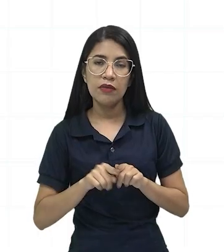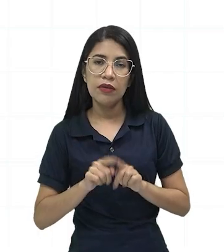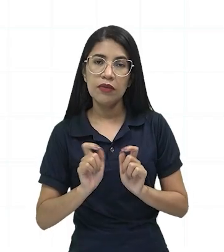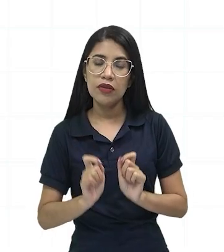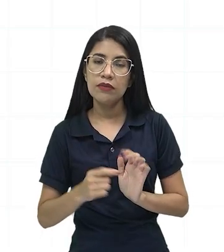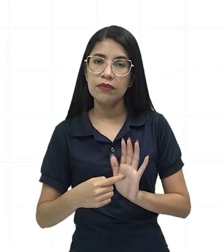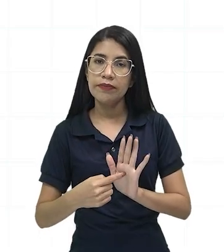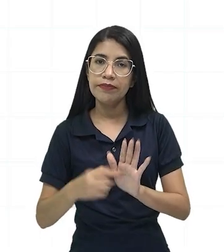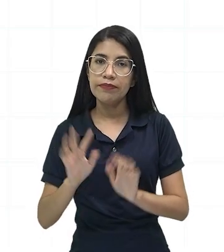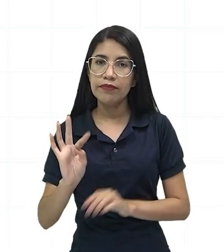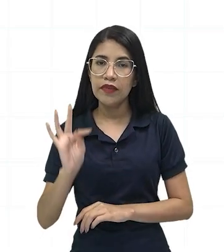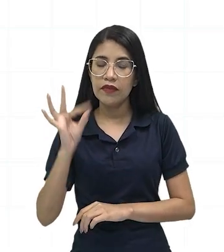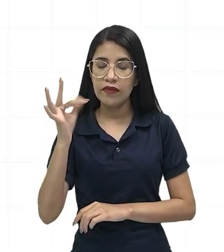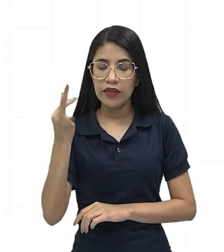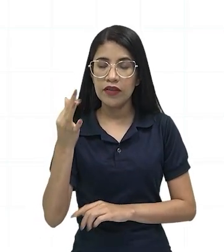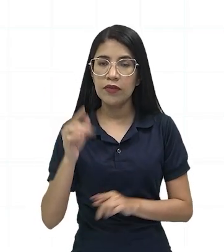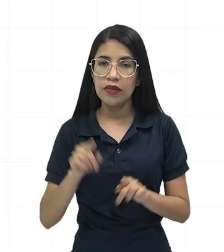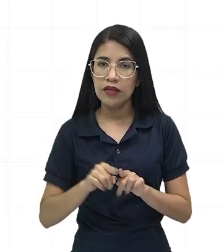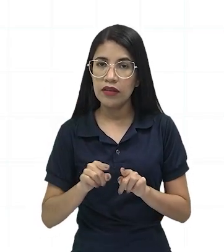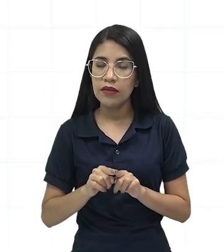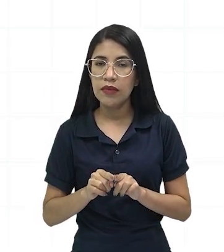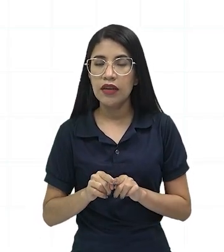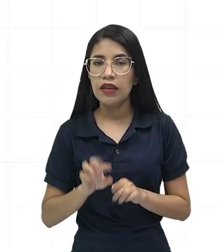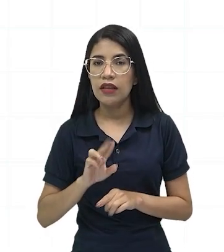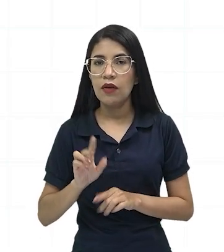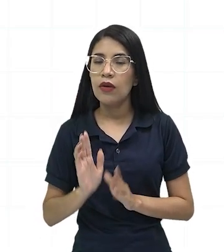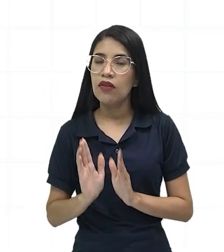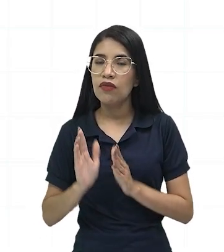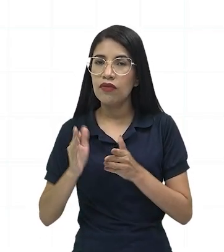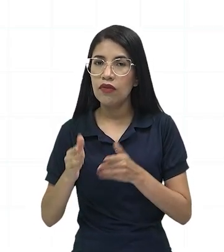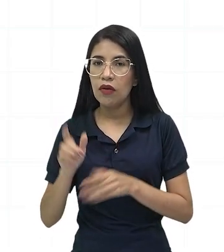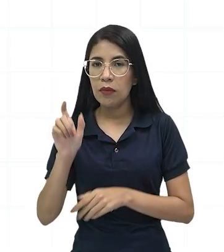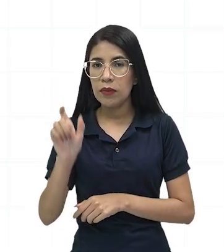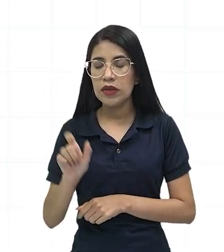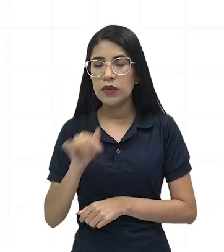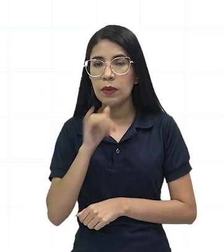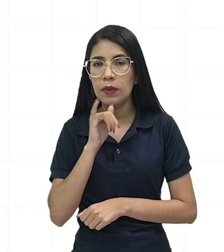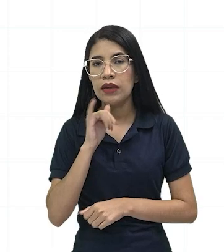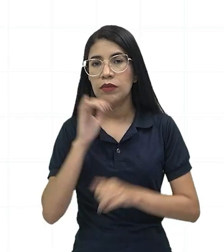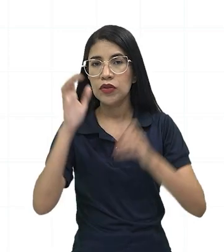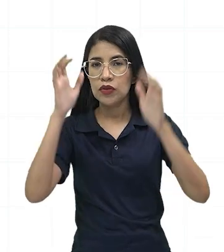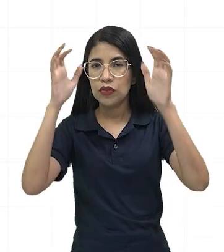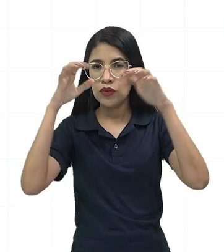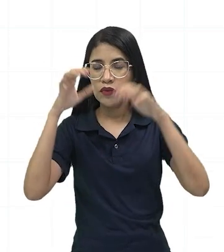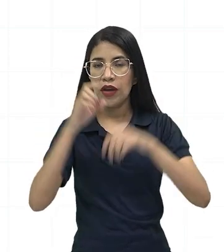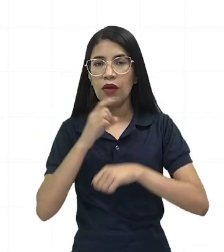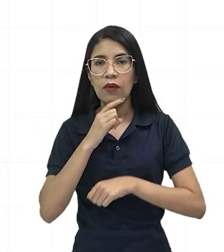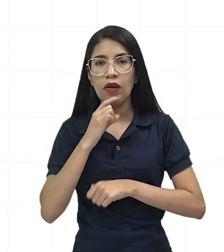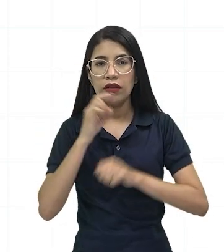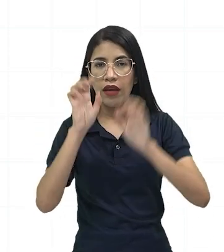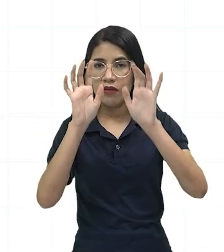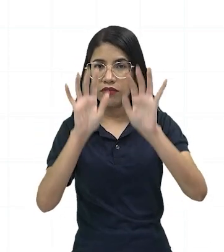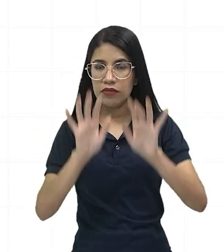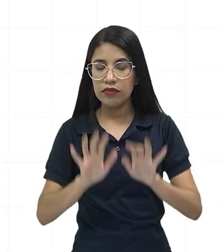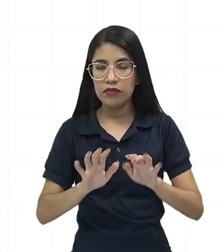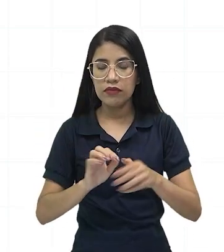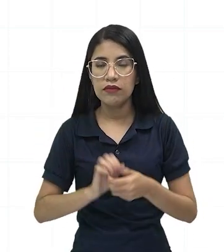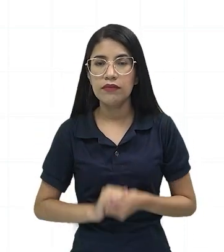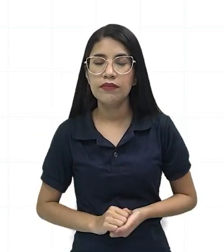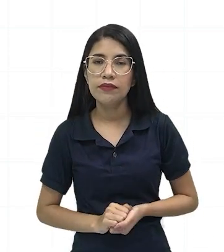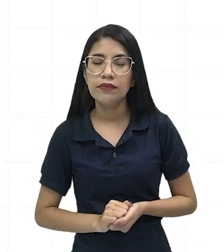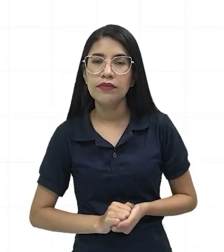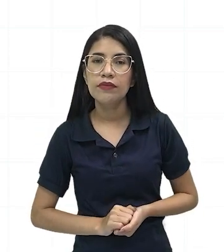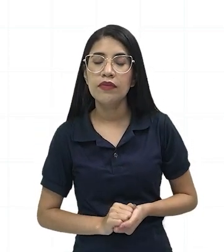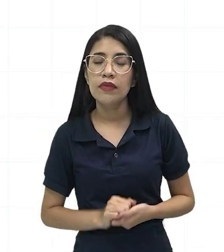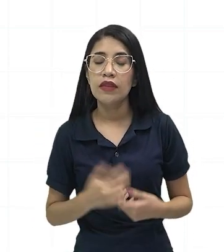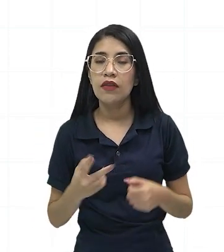natureza, geralmente não são atribuídos a ninguém específico, né? Como choveu, nevou, por aí vai. Então os verbos